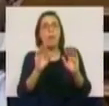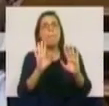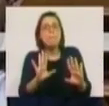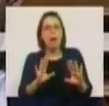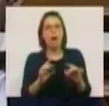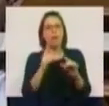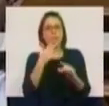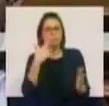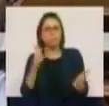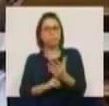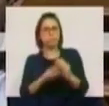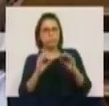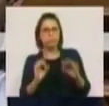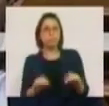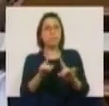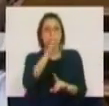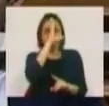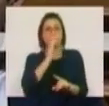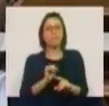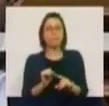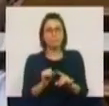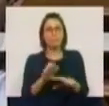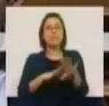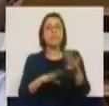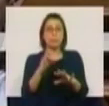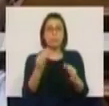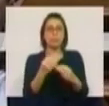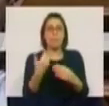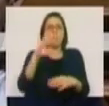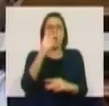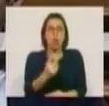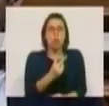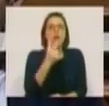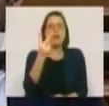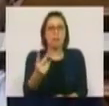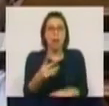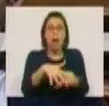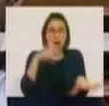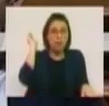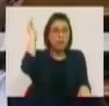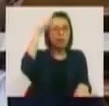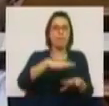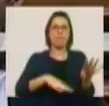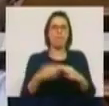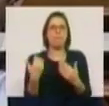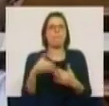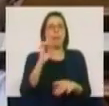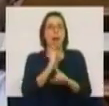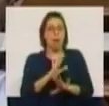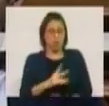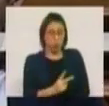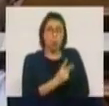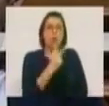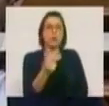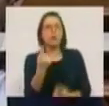uma coisa é verdade. Este Governo fez mais em 2 anos e esta Assembleia da República tem feito mais nestes